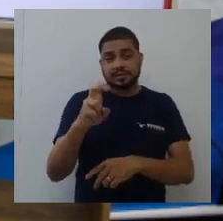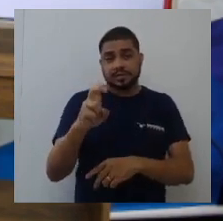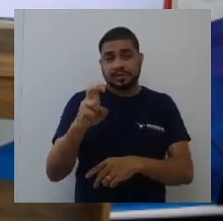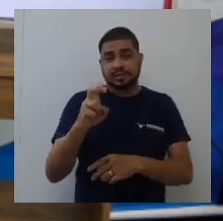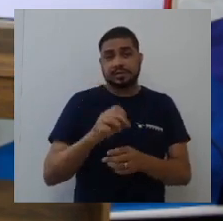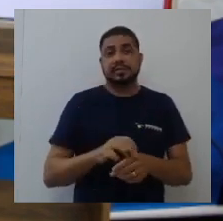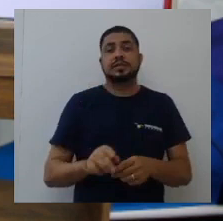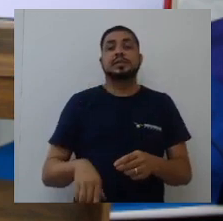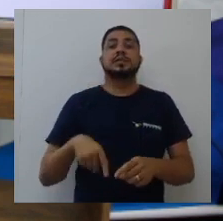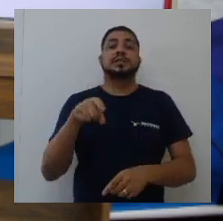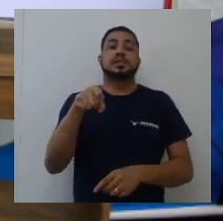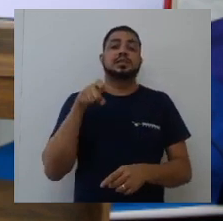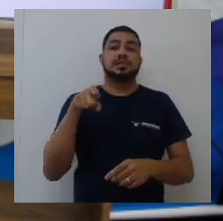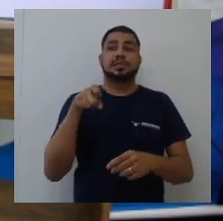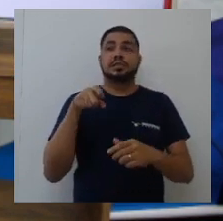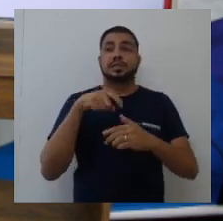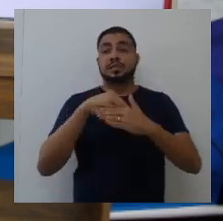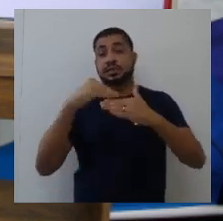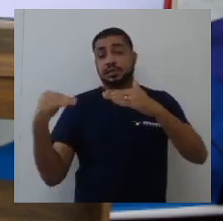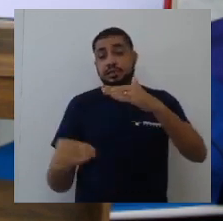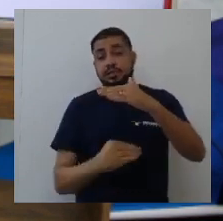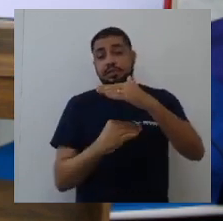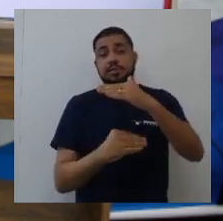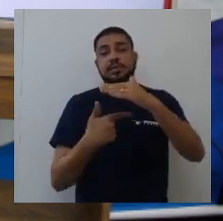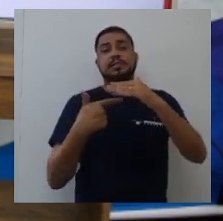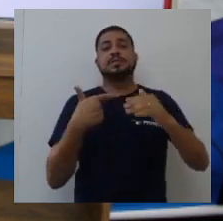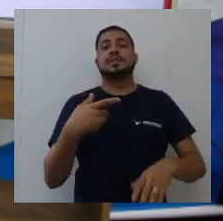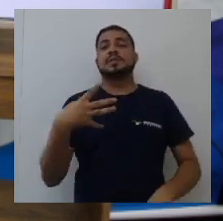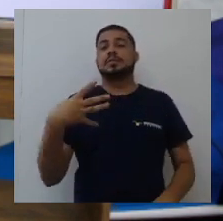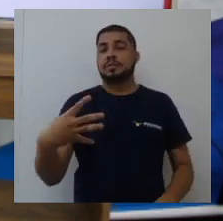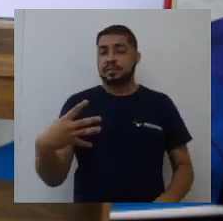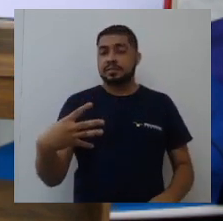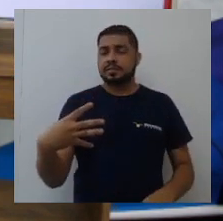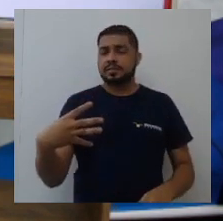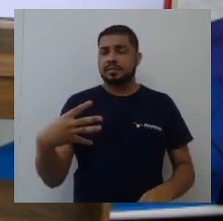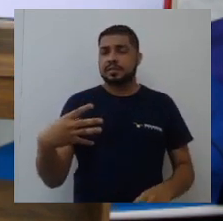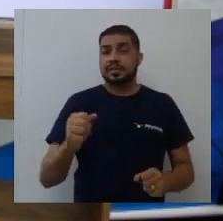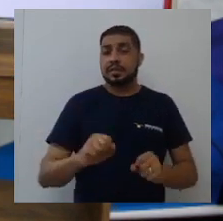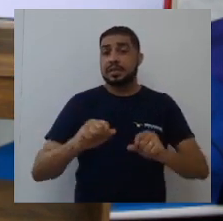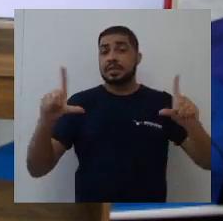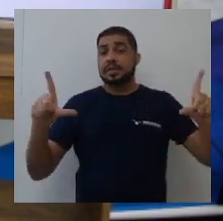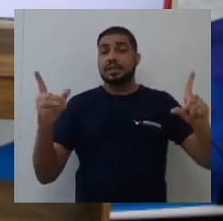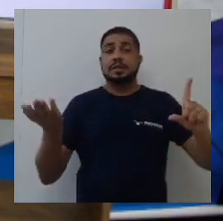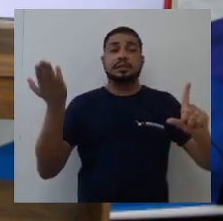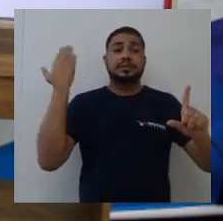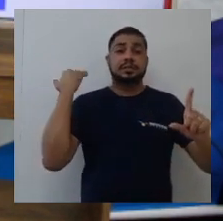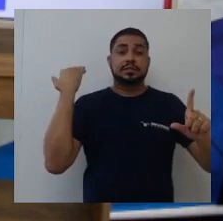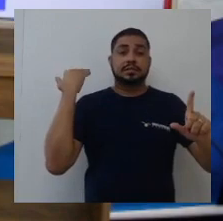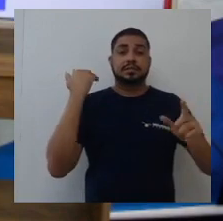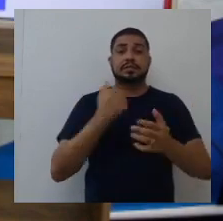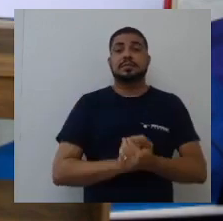vai ser x sobre 24, beleza? E na tela anterior,